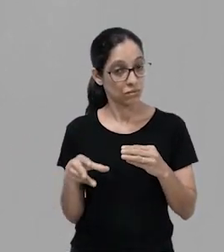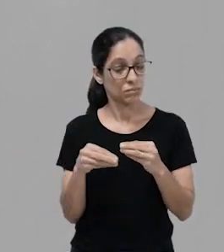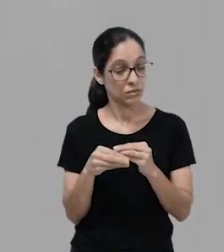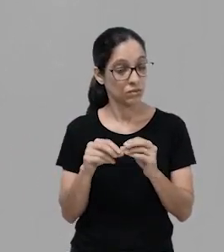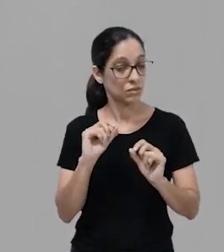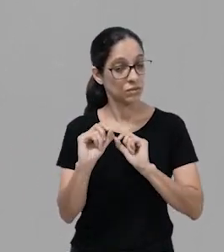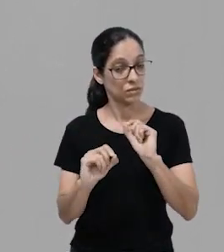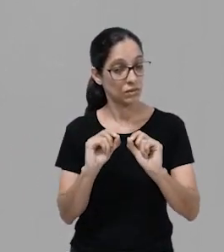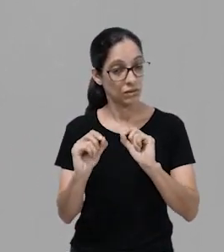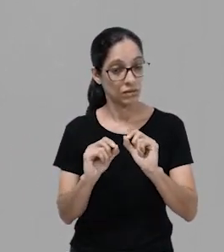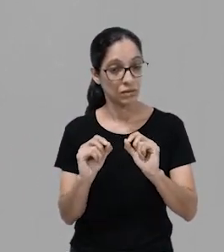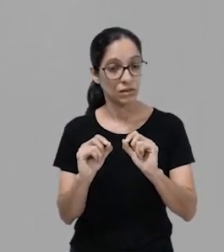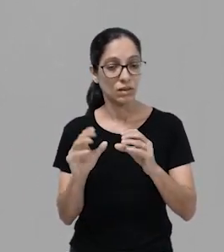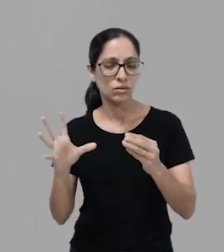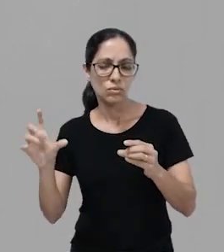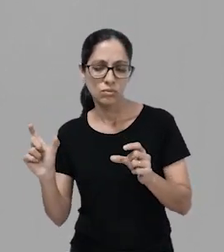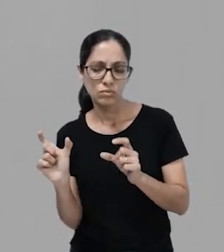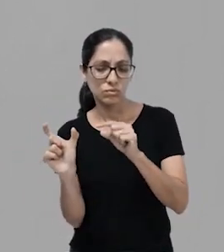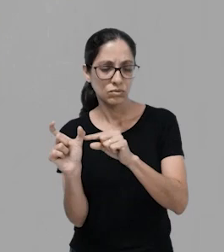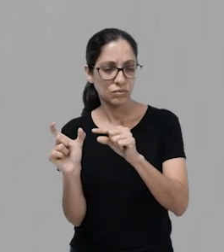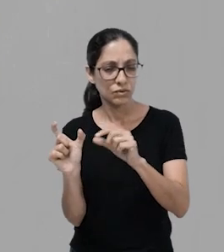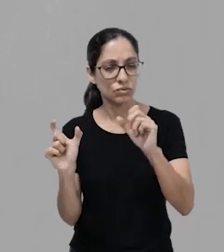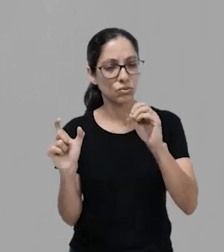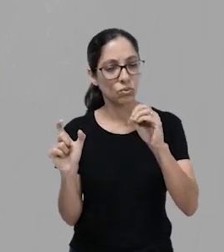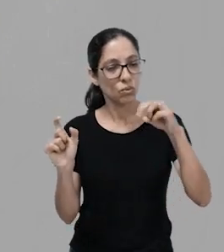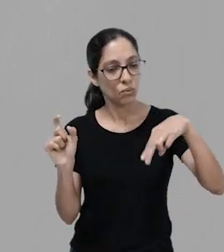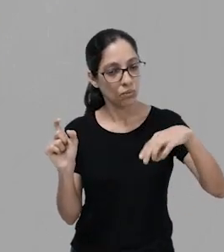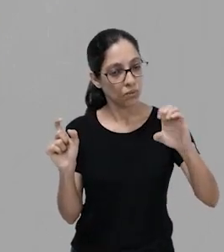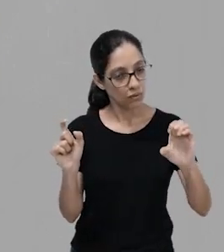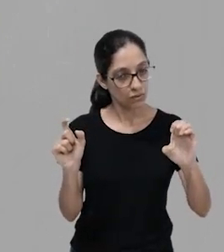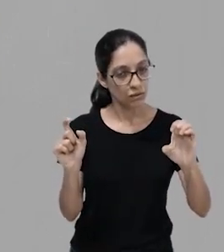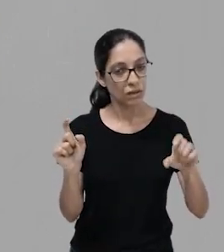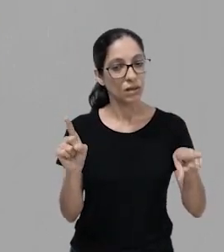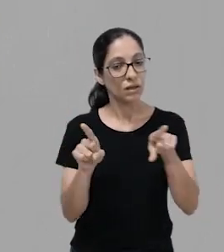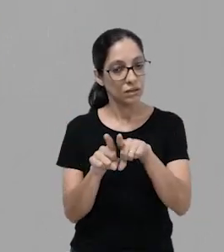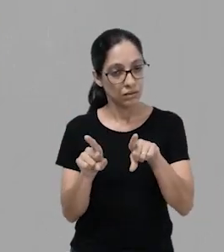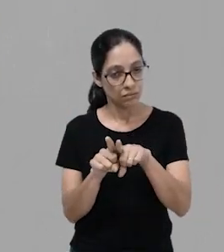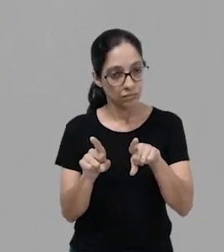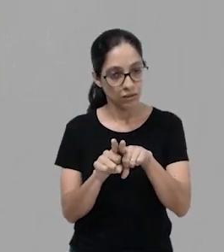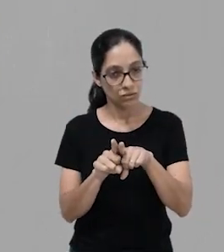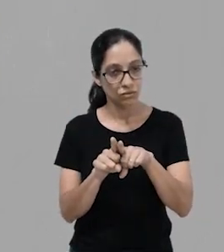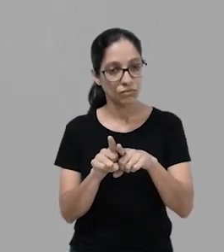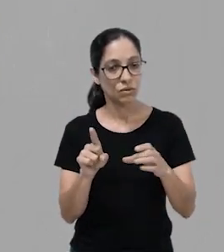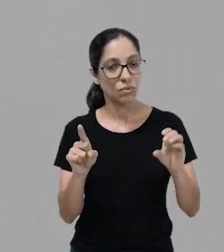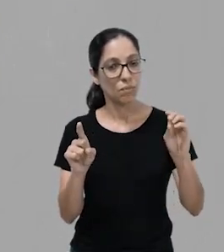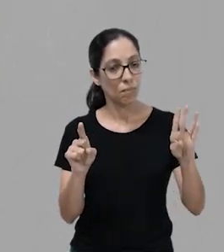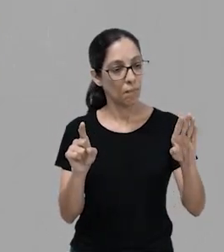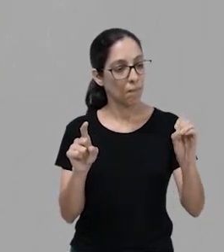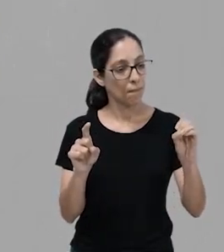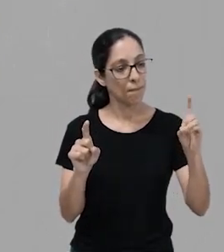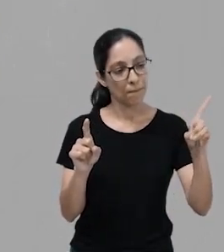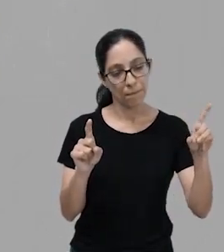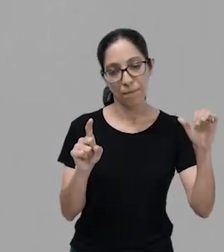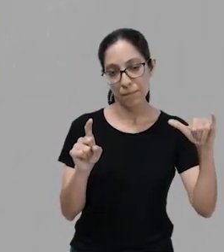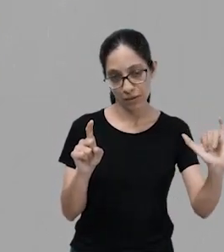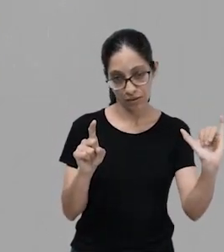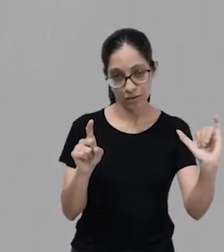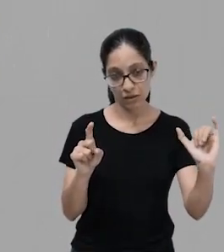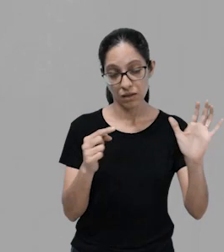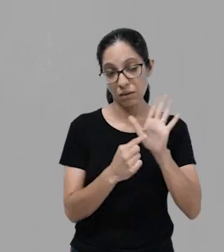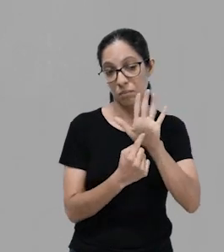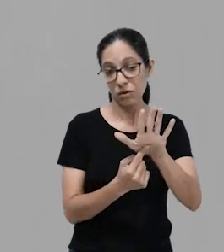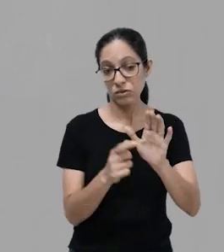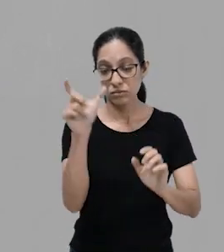aqui, tanto com o sufixo one ou o sufixo body, dá a mesma ideia, é referindo-se à